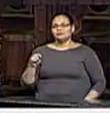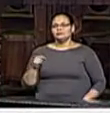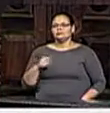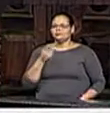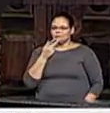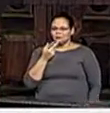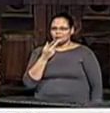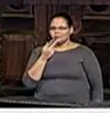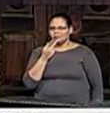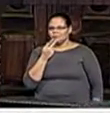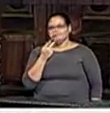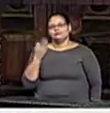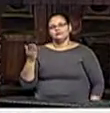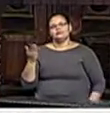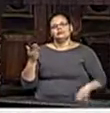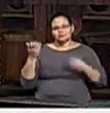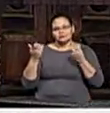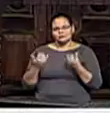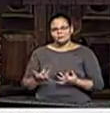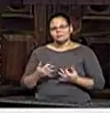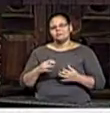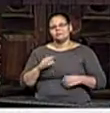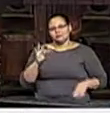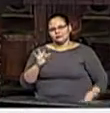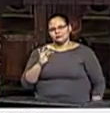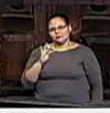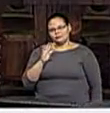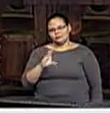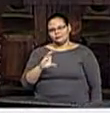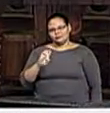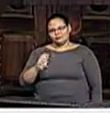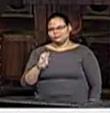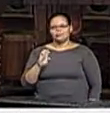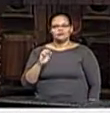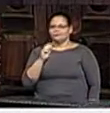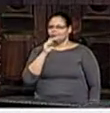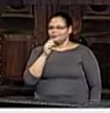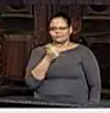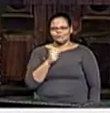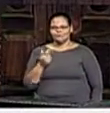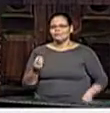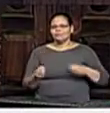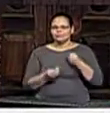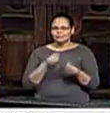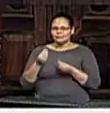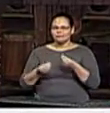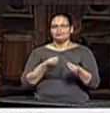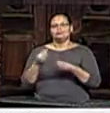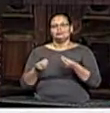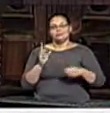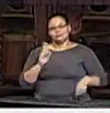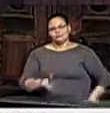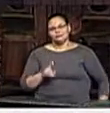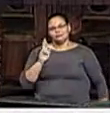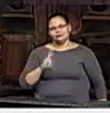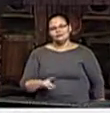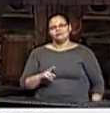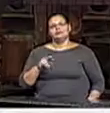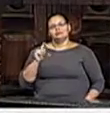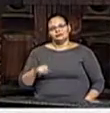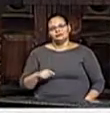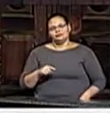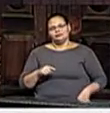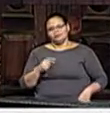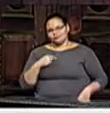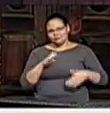com todas as letras que o Tribunal de Contas não tem como medir o resultado prático das isenções